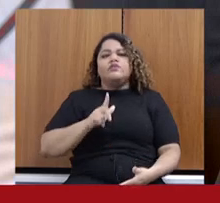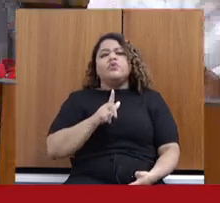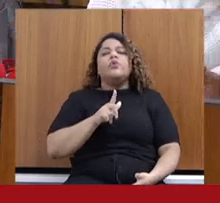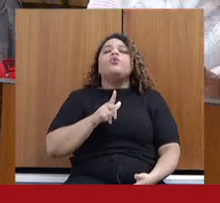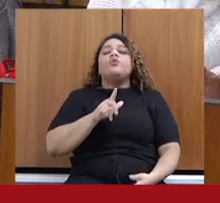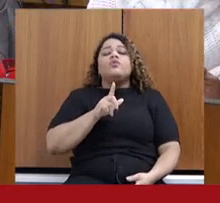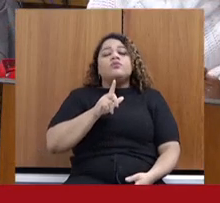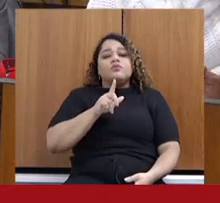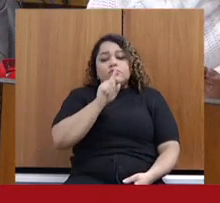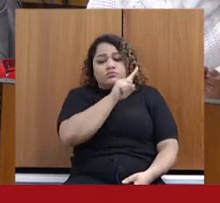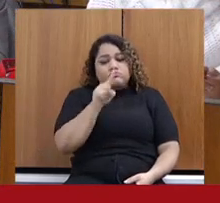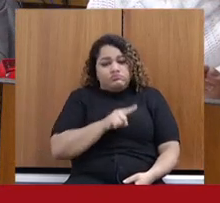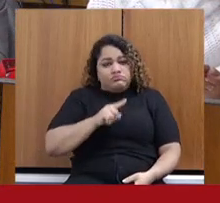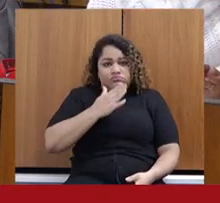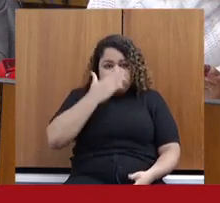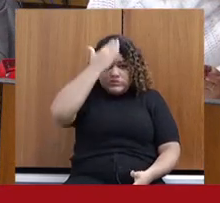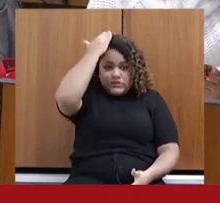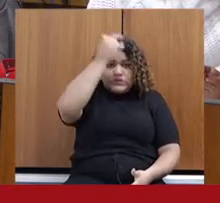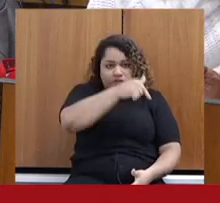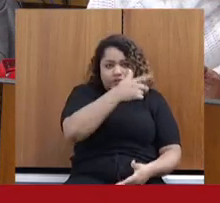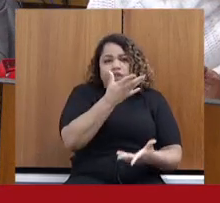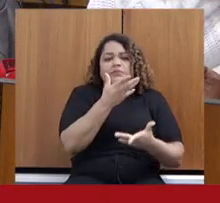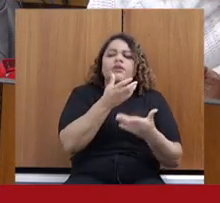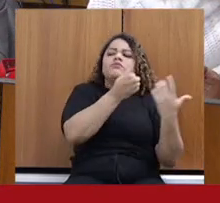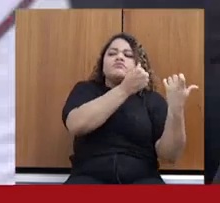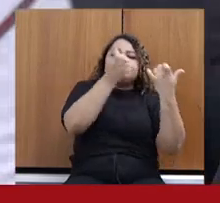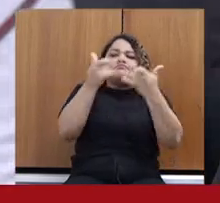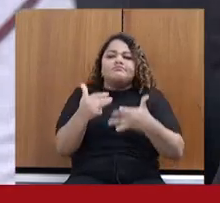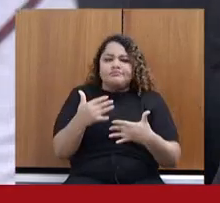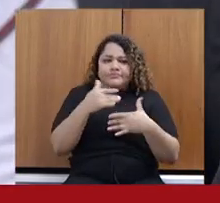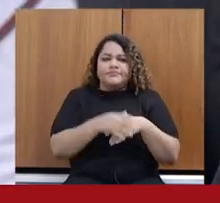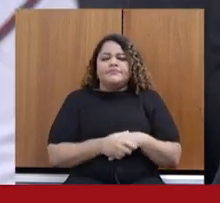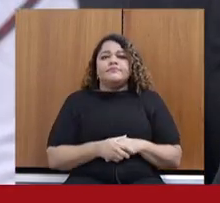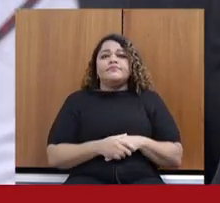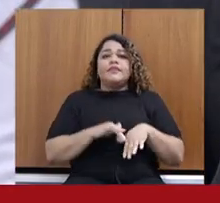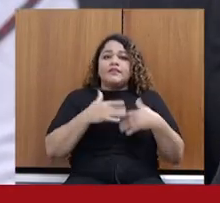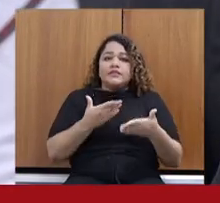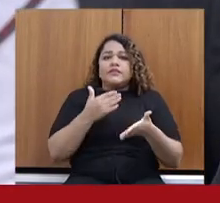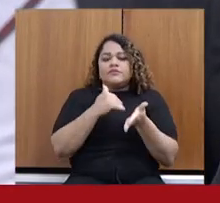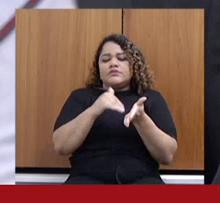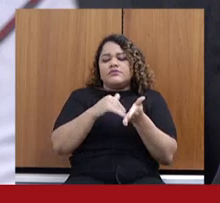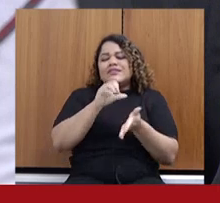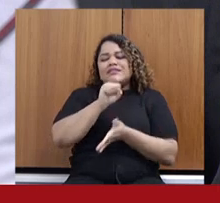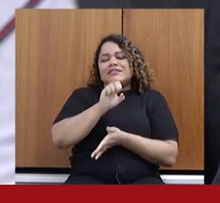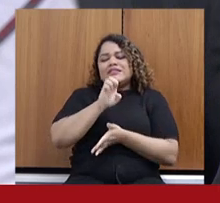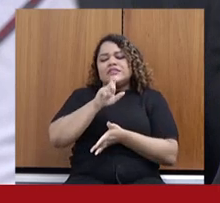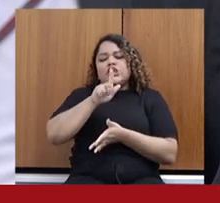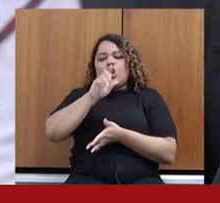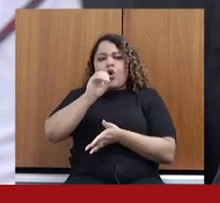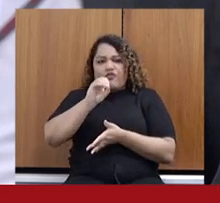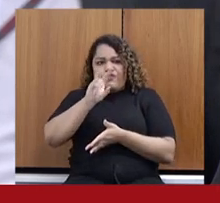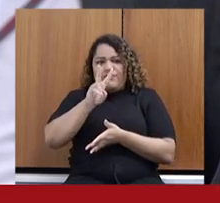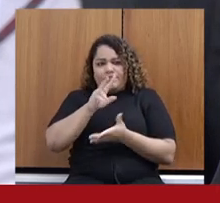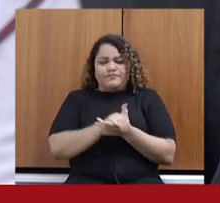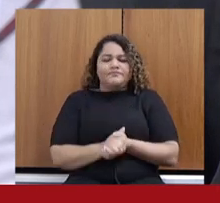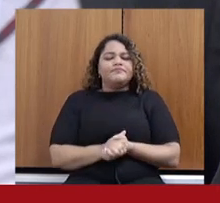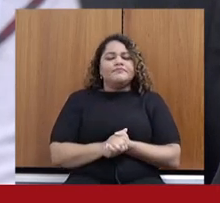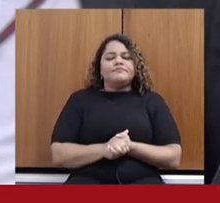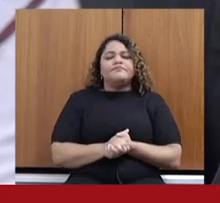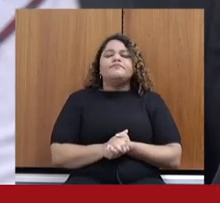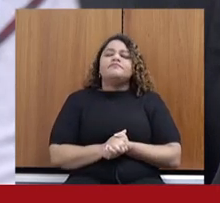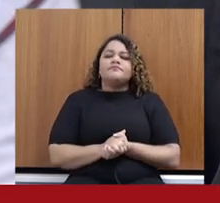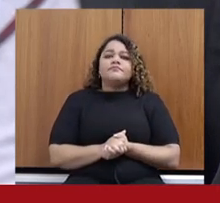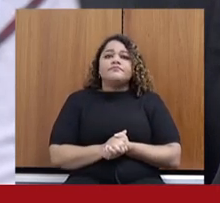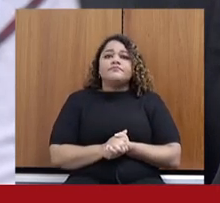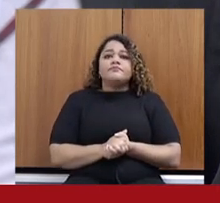falando da pasta da Secretaria de Estado de Governo, a SEGOV. Pode passar, por favor, o slide. Primeiro, citar